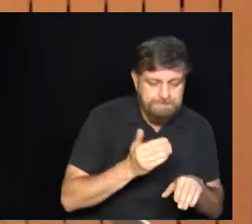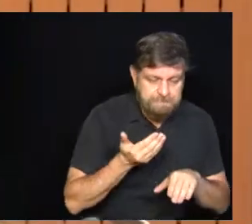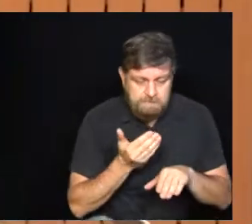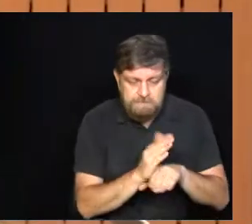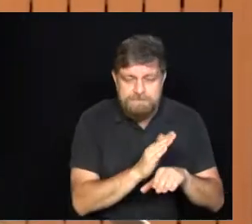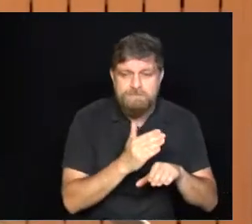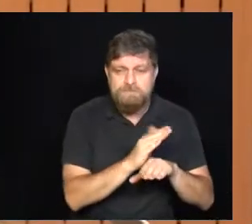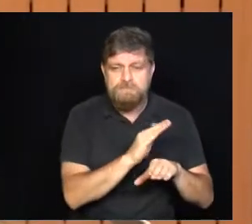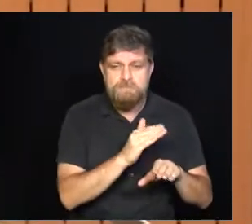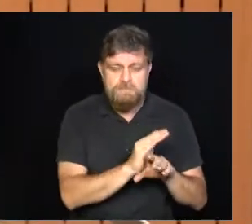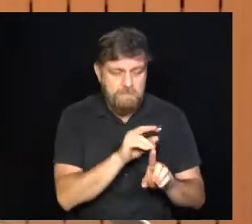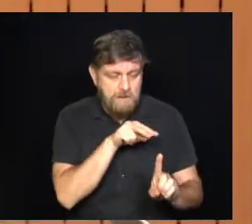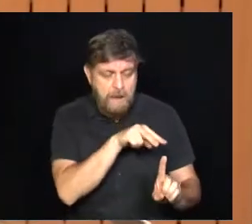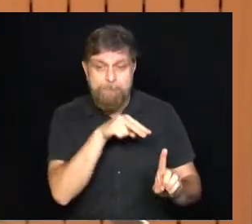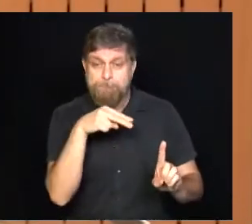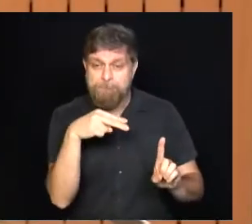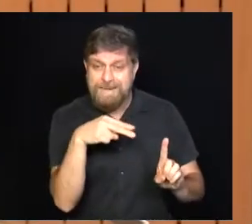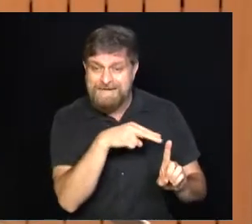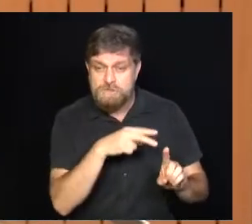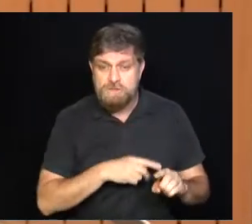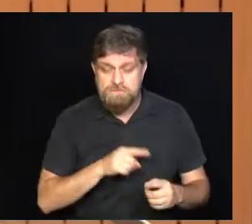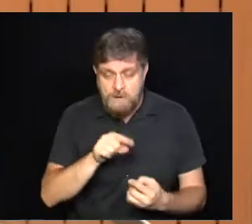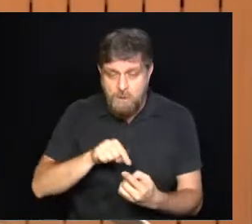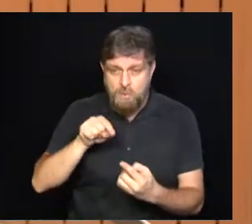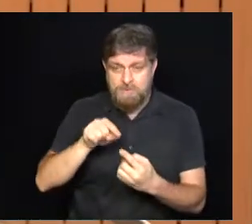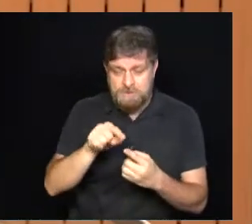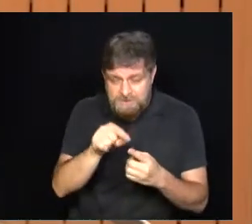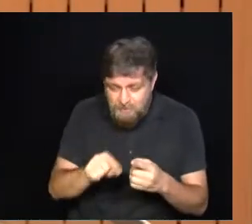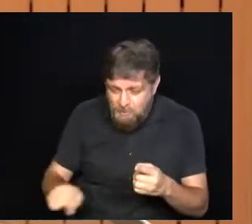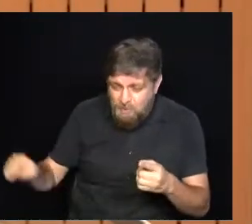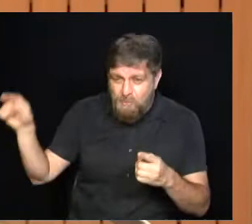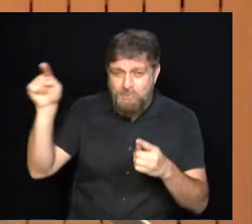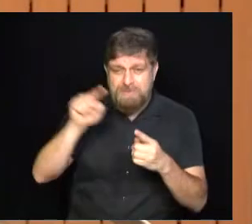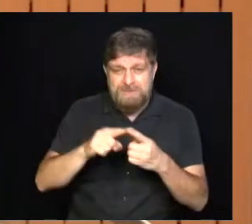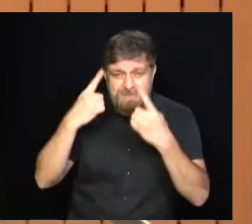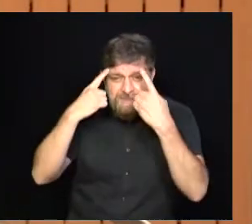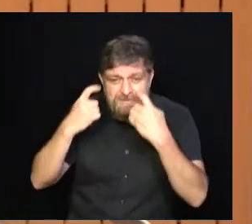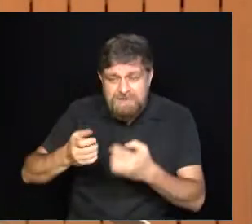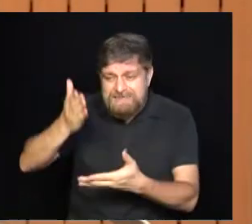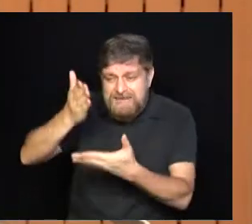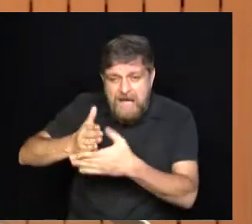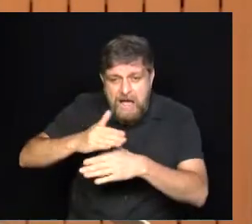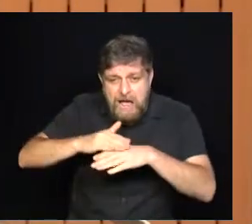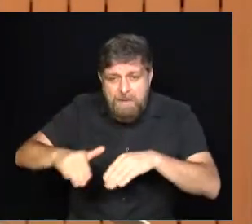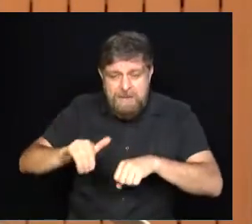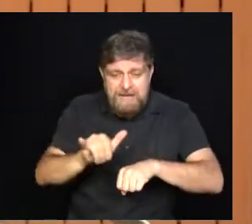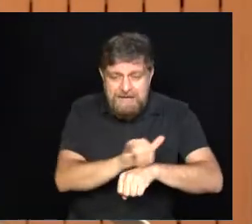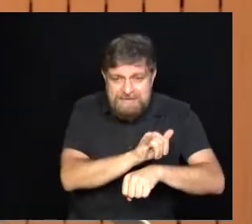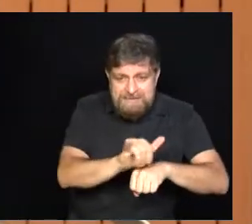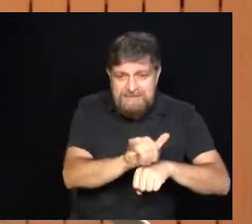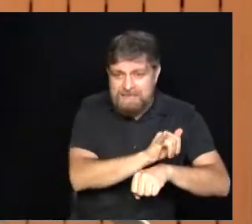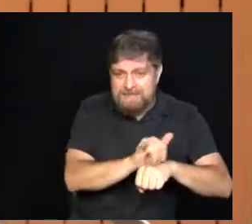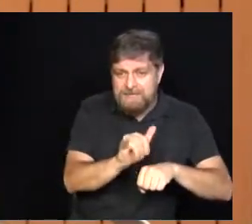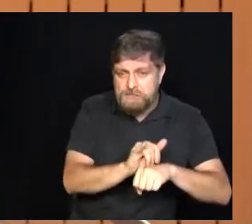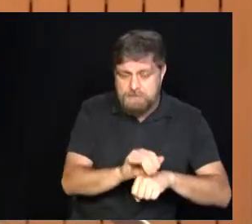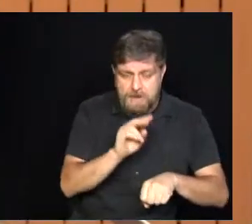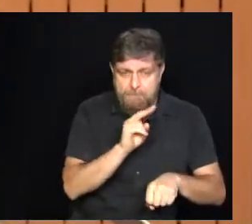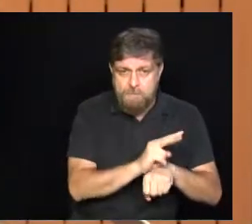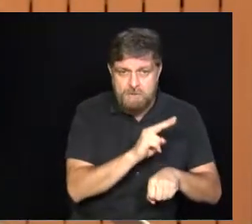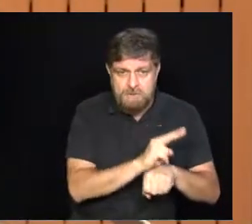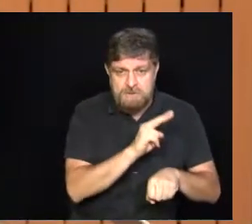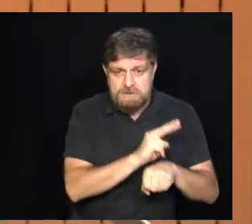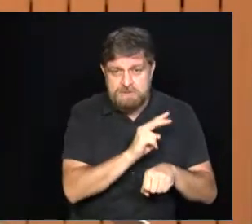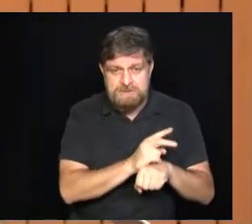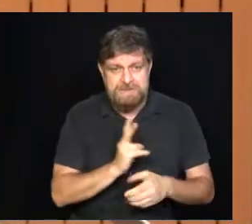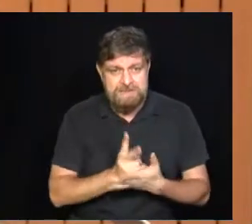na perspectiva do rompimento desse ciclo de violência, adotando as medidas protetivas, muito em